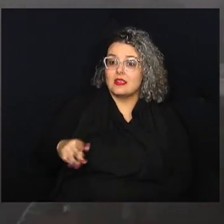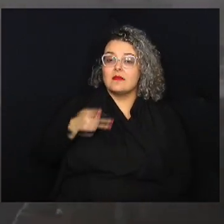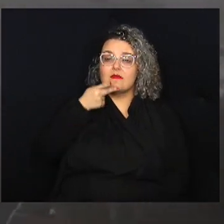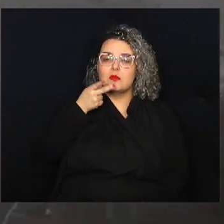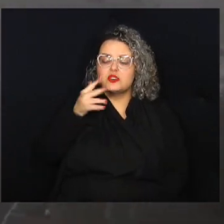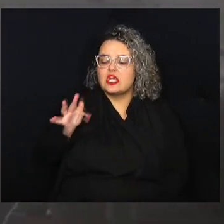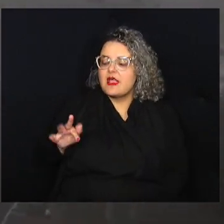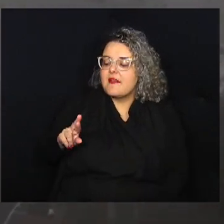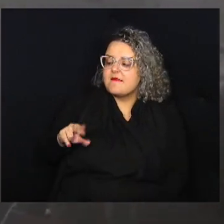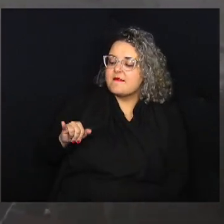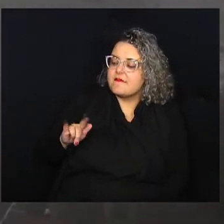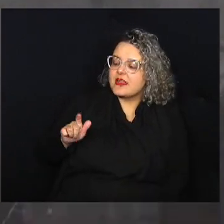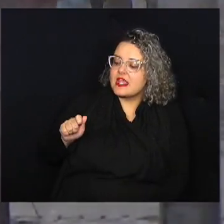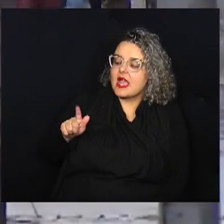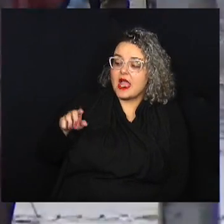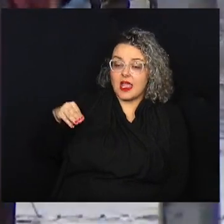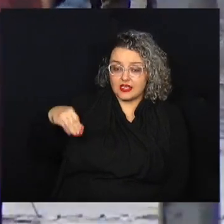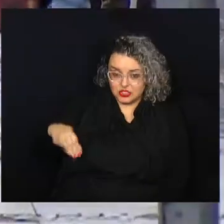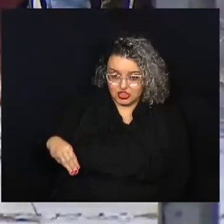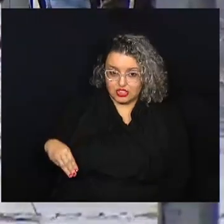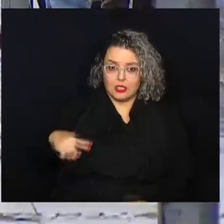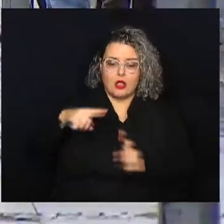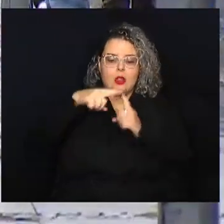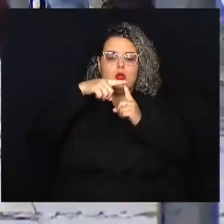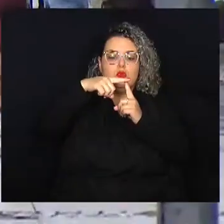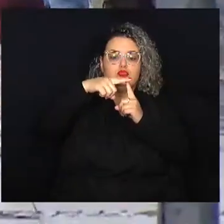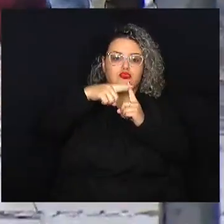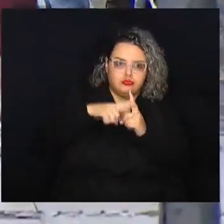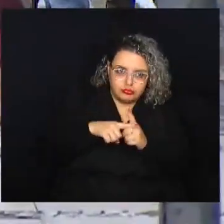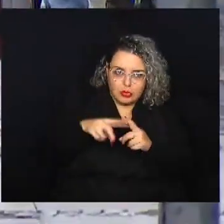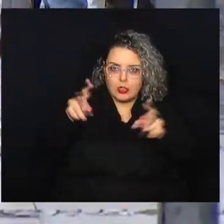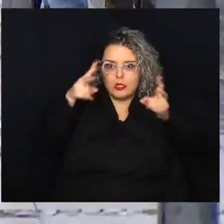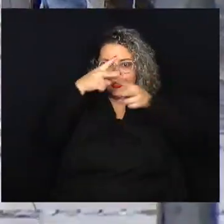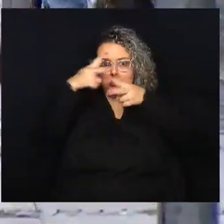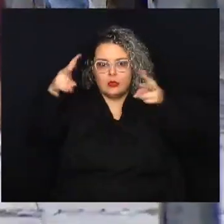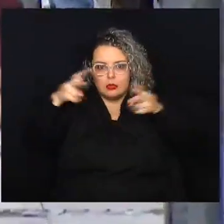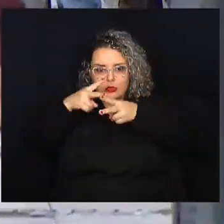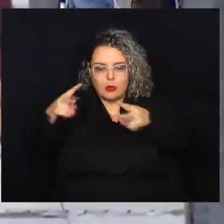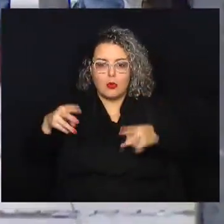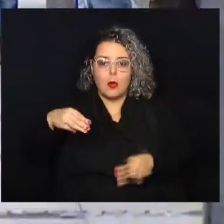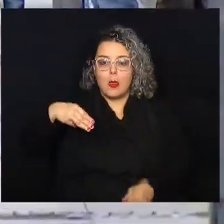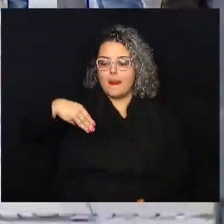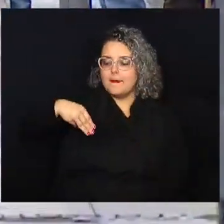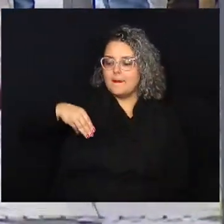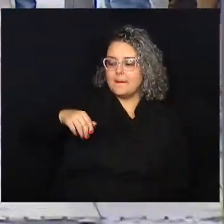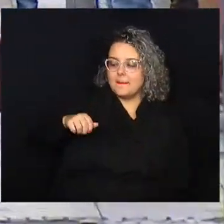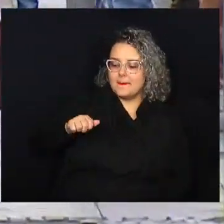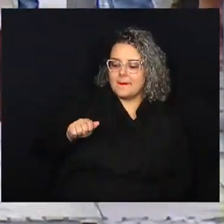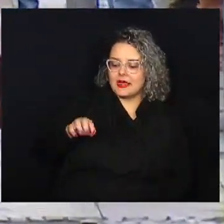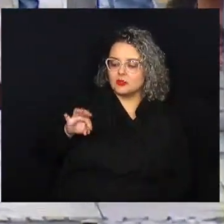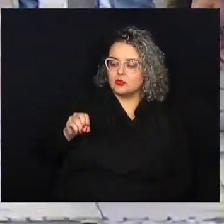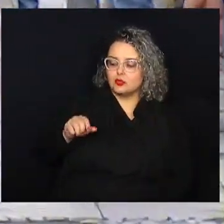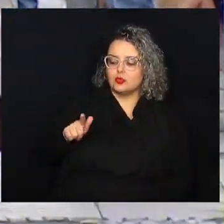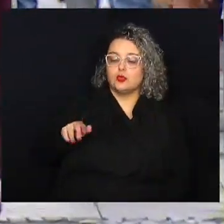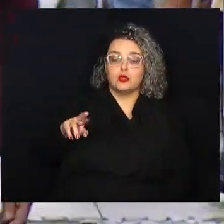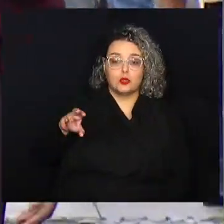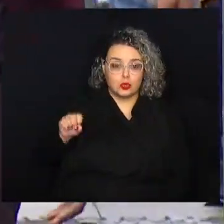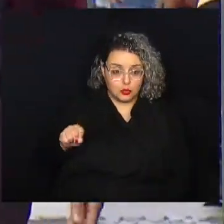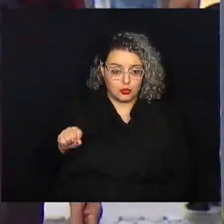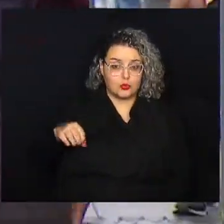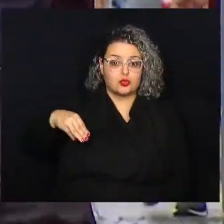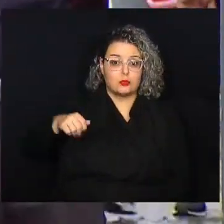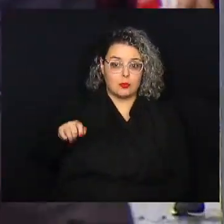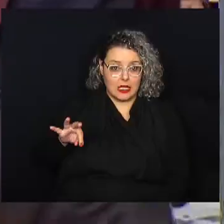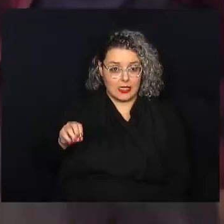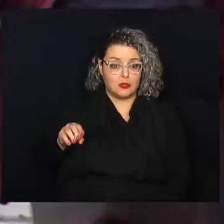é o declínio das temperaturas no Acre, Mato Grosso do Sul, toda aquela região foi afetada por essa massa de ar